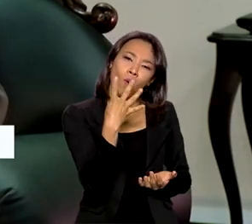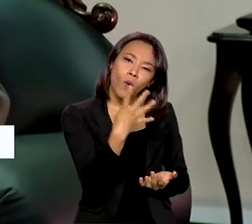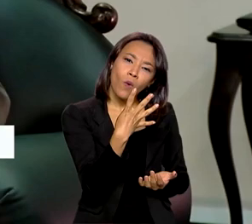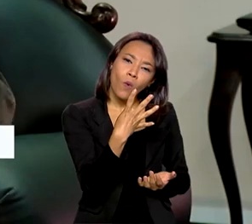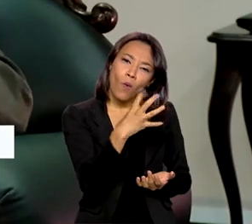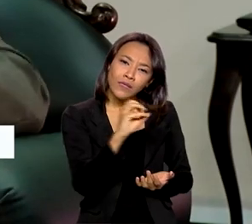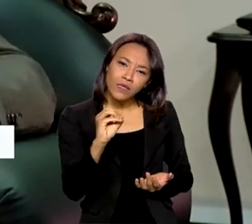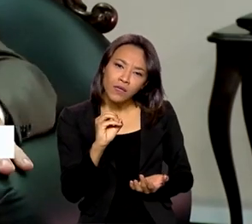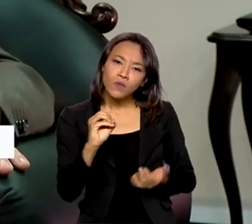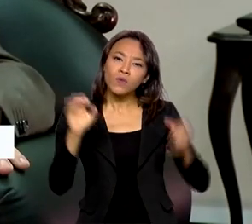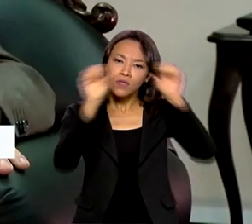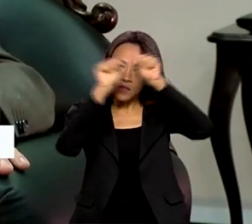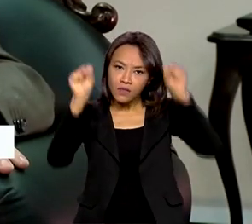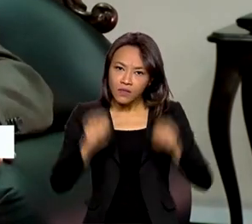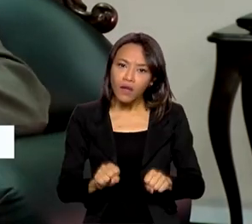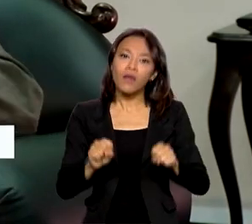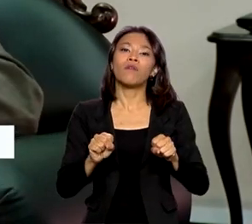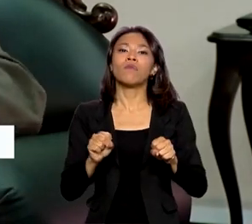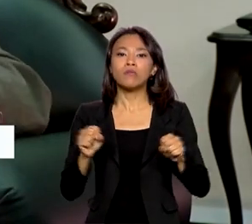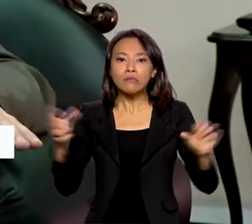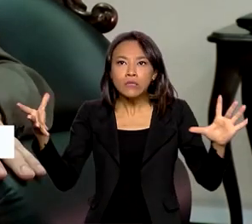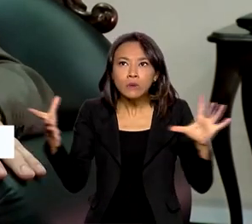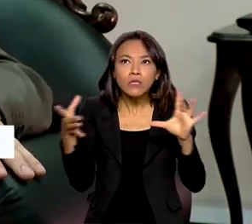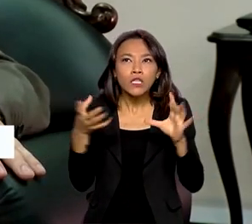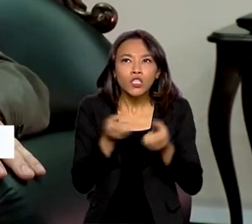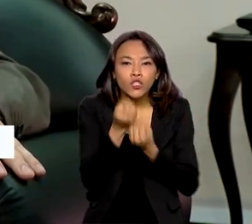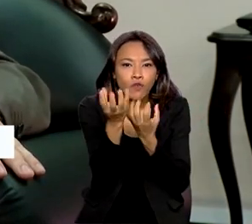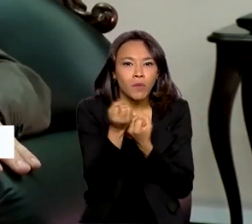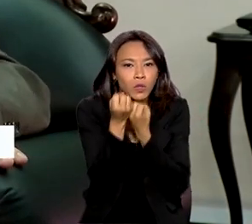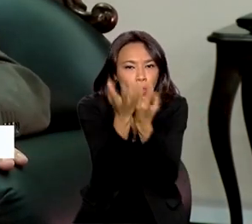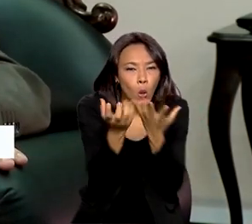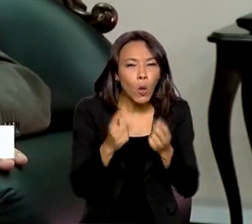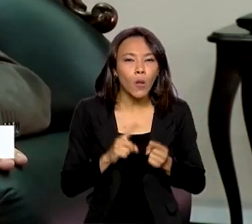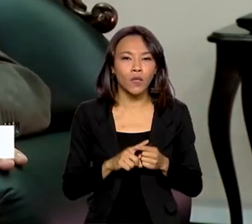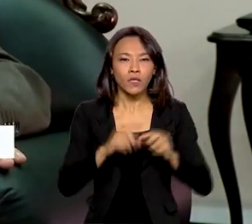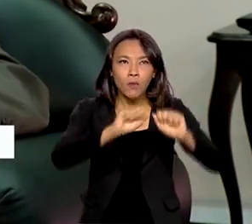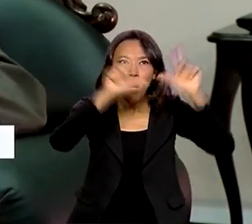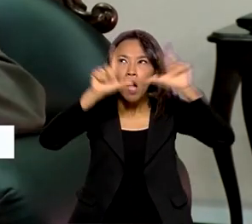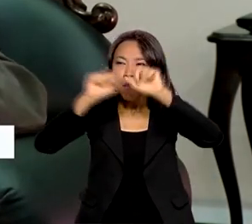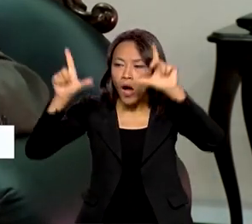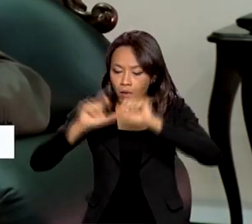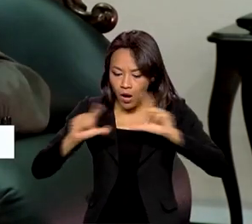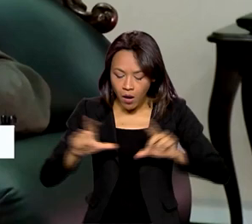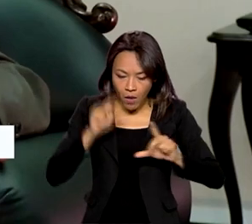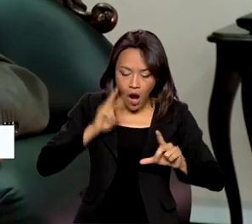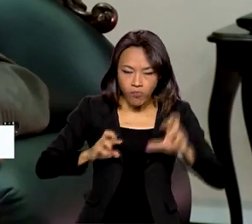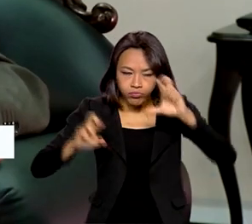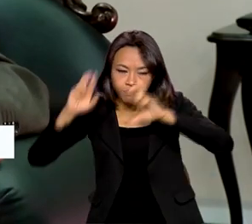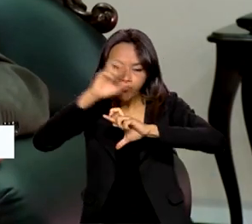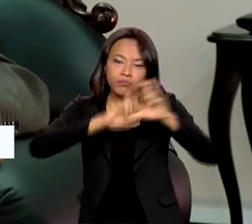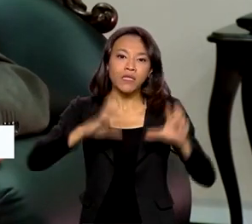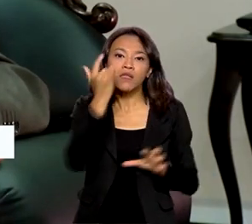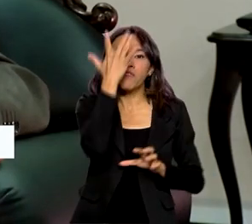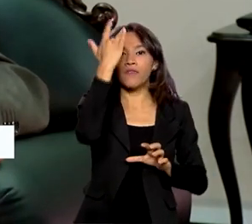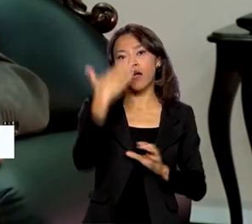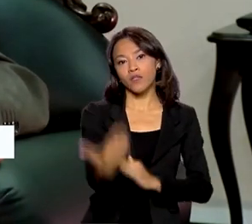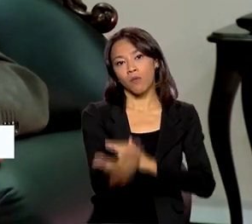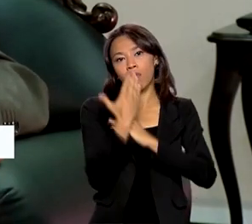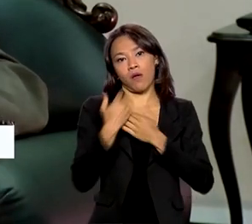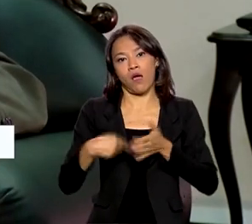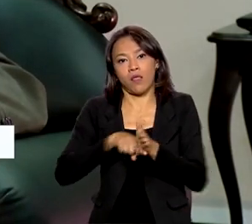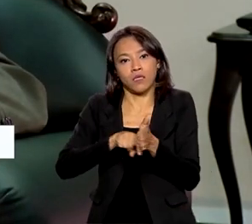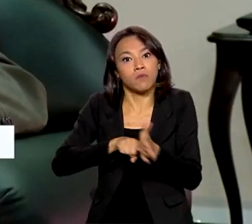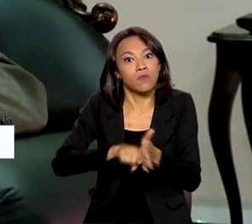sistemas integrados ali sistemas que eu digo de informática do ban Olá tudo isso para facilitar as investigações para